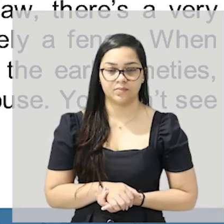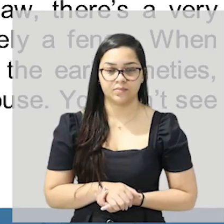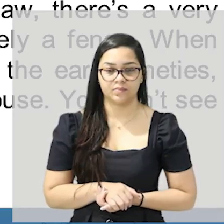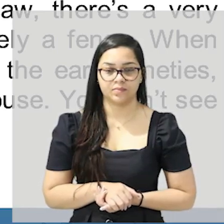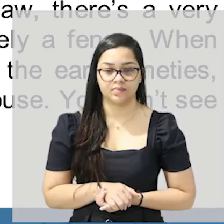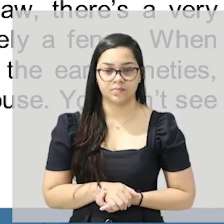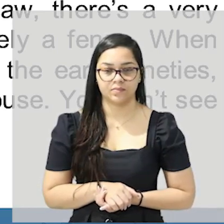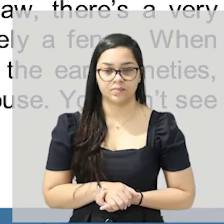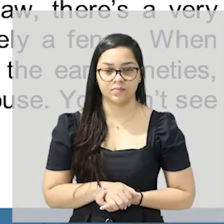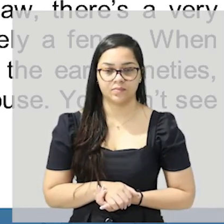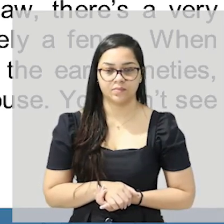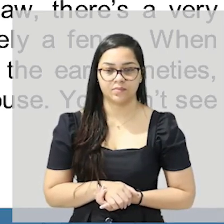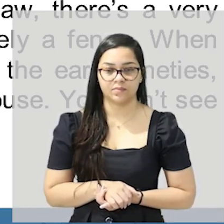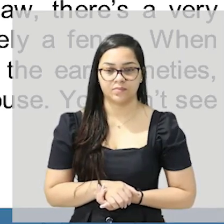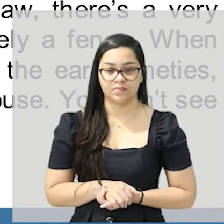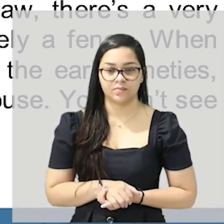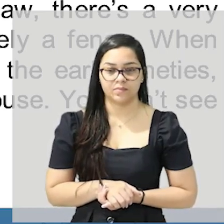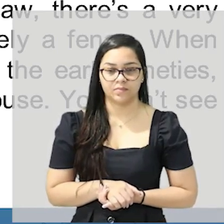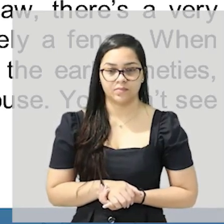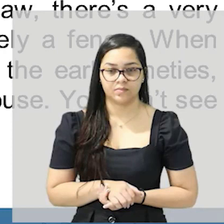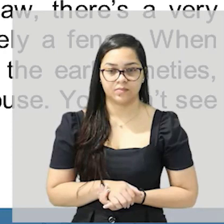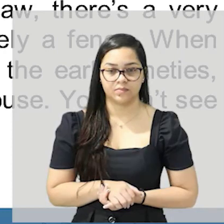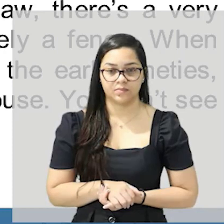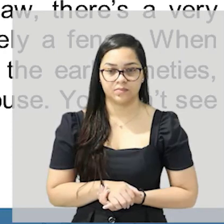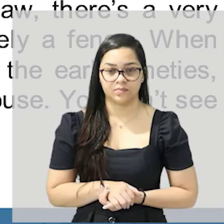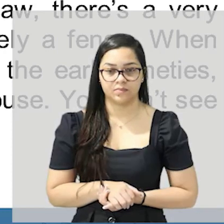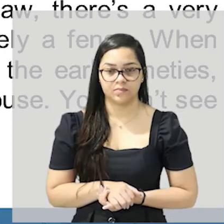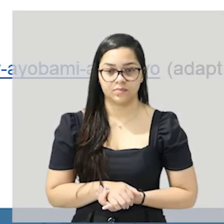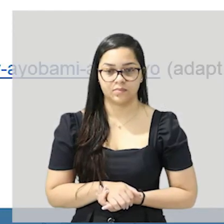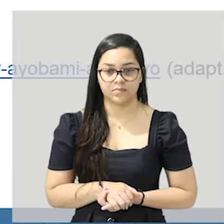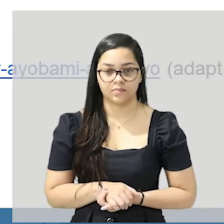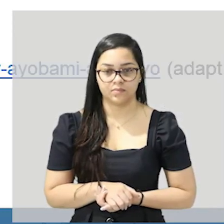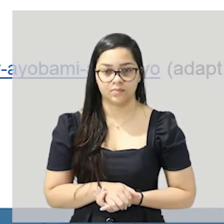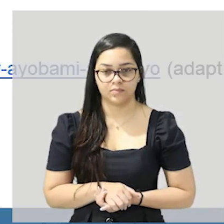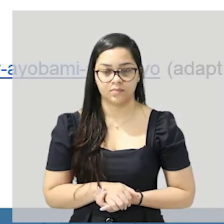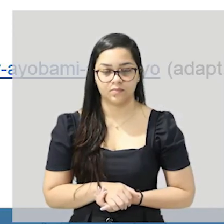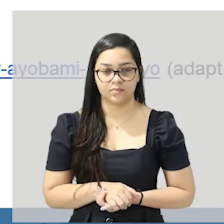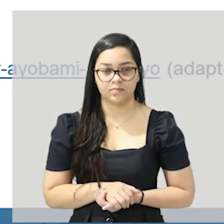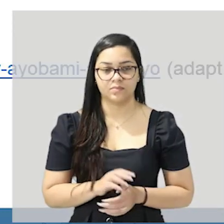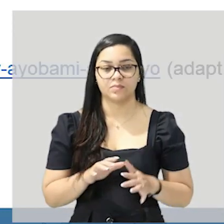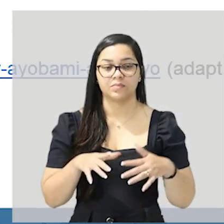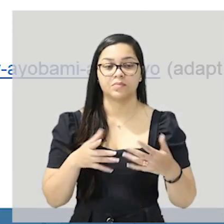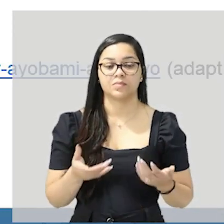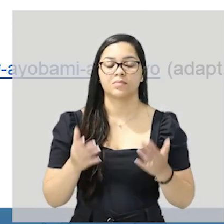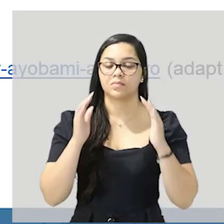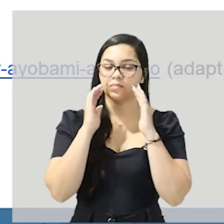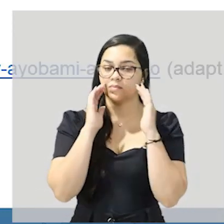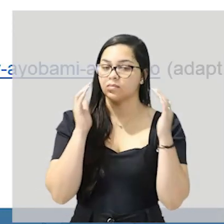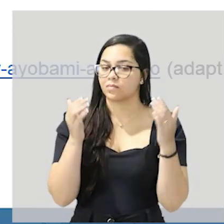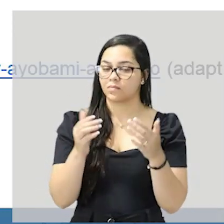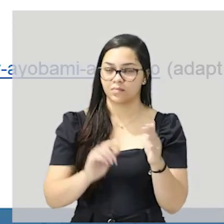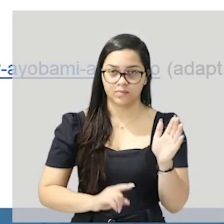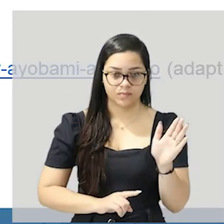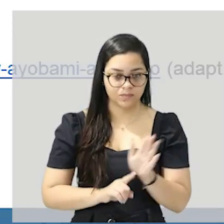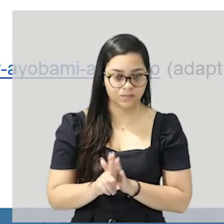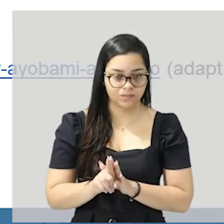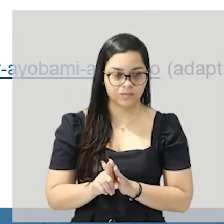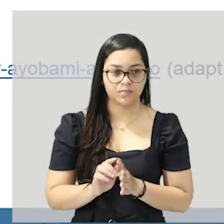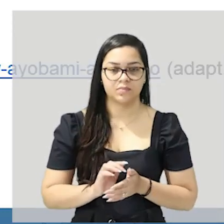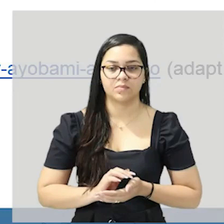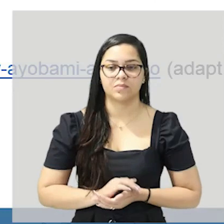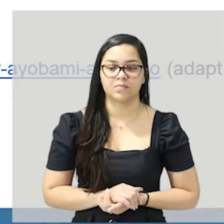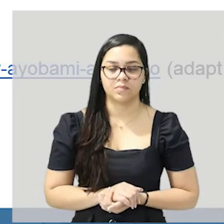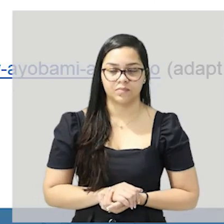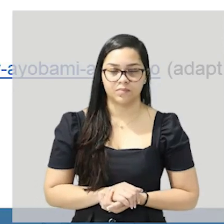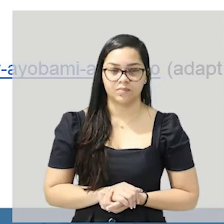romance Stay With Me. Aqui nós temos a capa do romance. Qual é o foco da pergunta? Segundo a